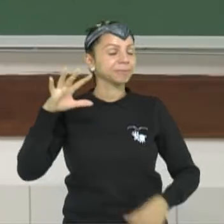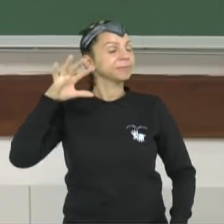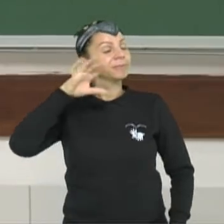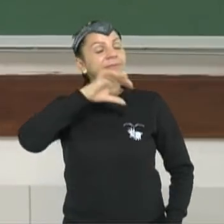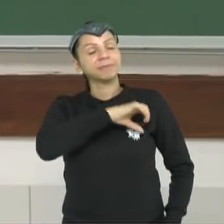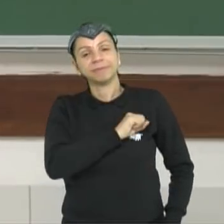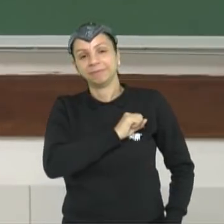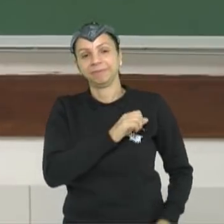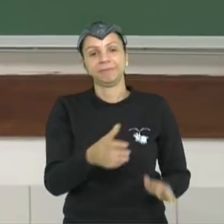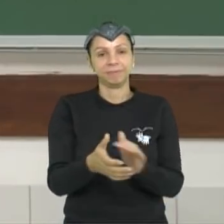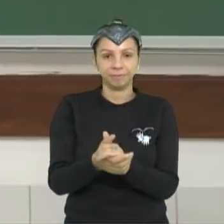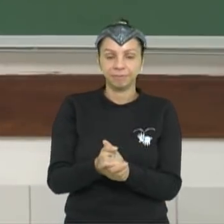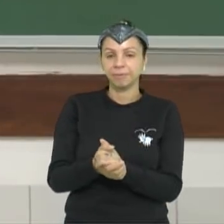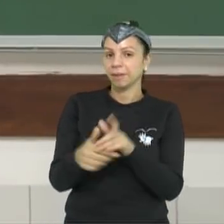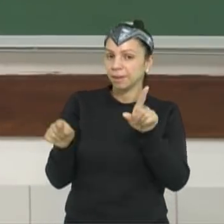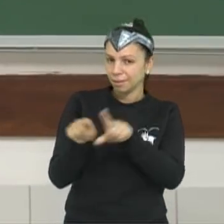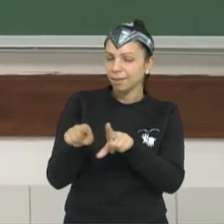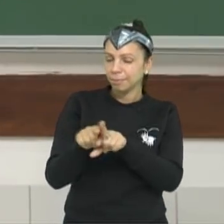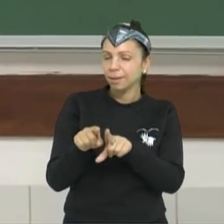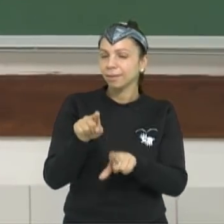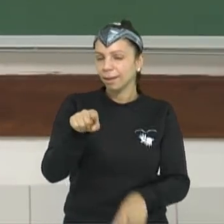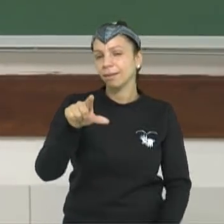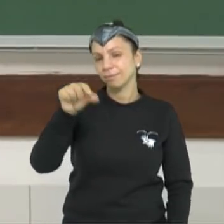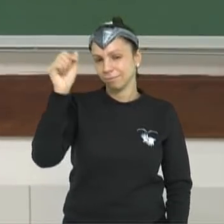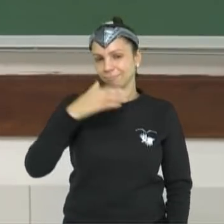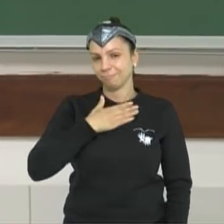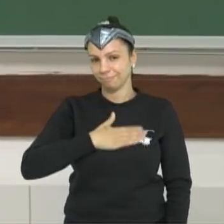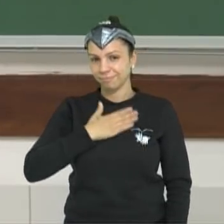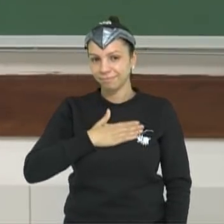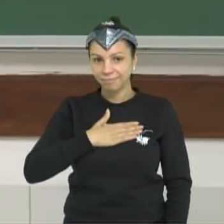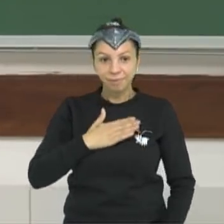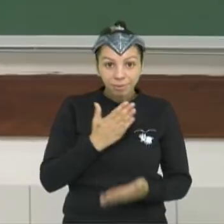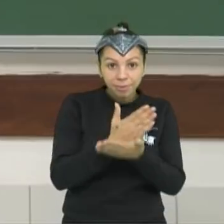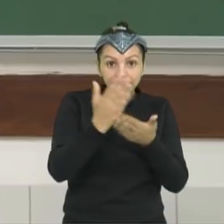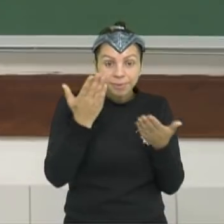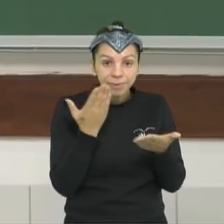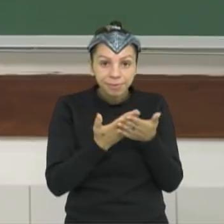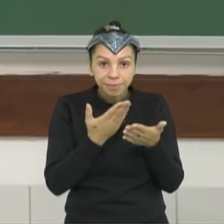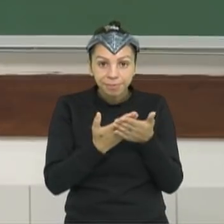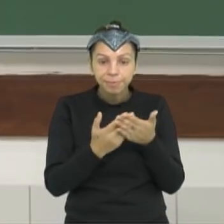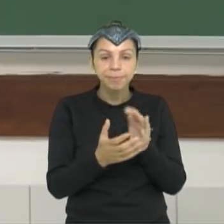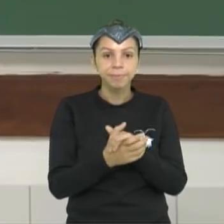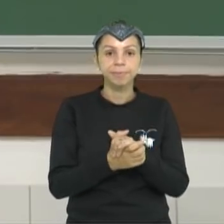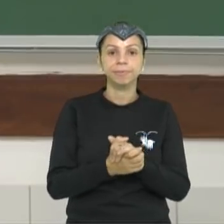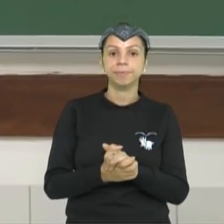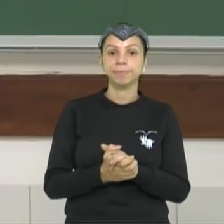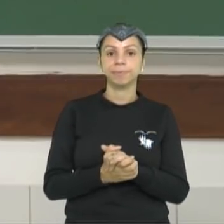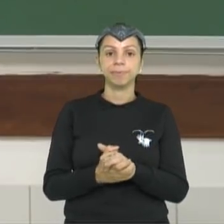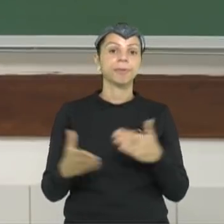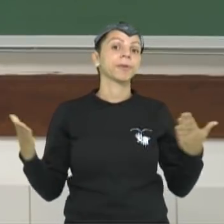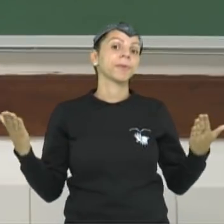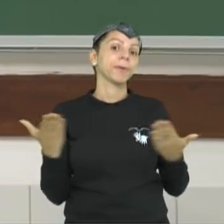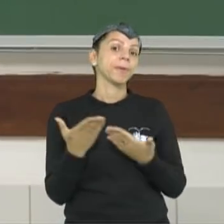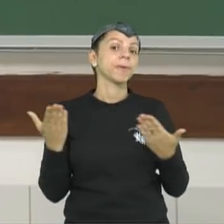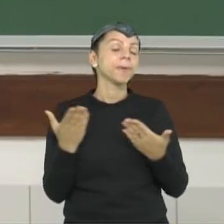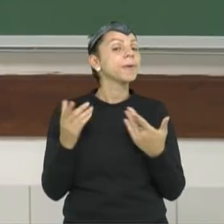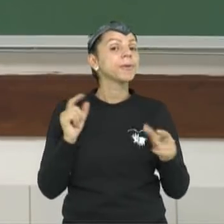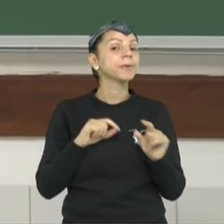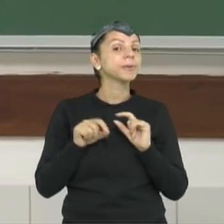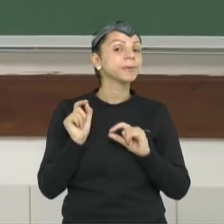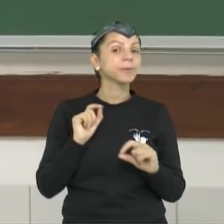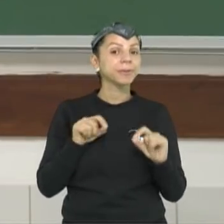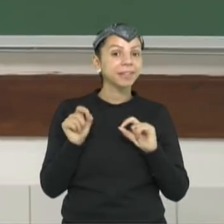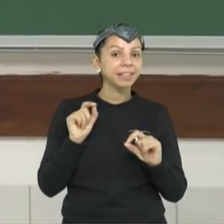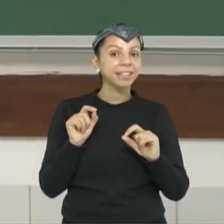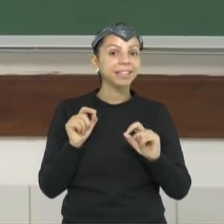né? Você também deve ter o seu super-herói. Vamos começar a nossa aula? Está pronto? Hoje nós vamos trabalhar com